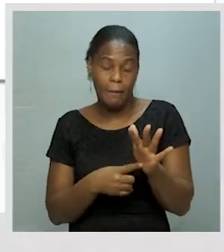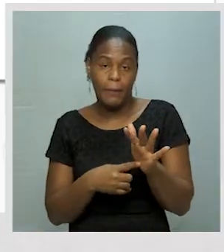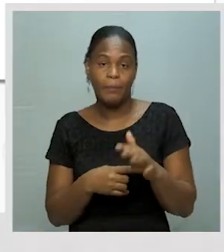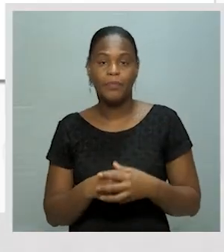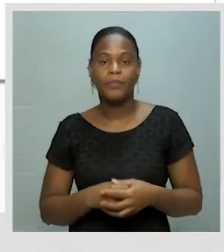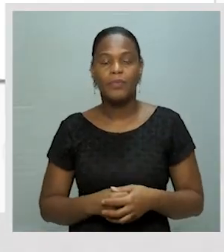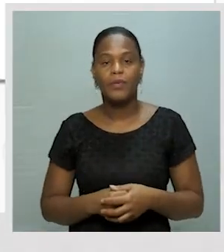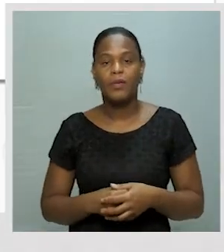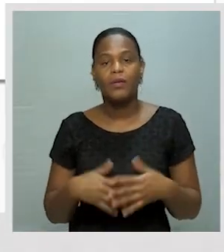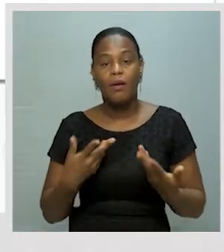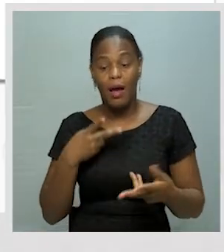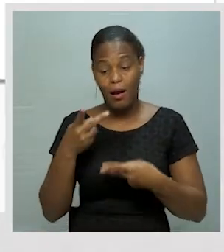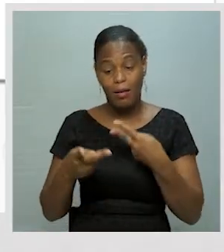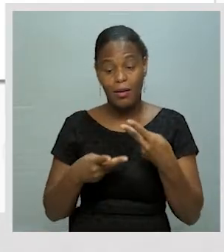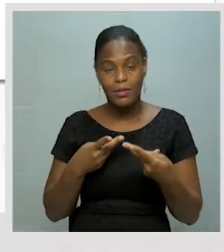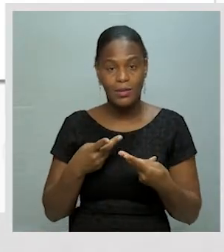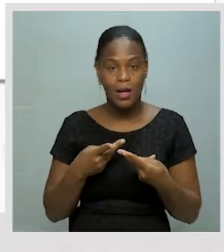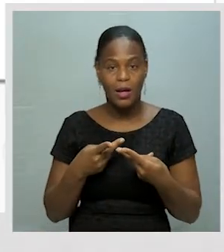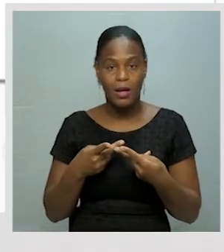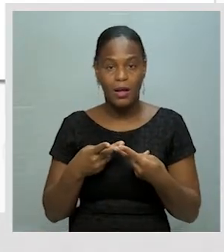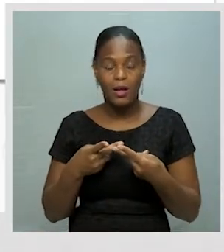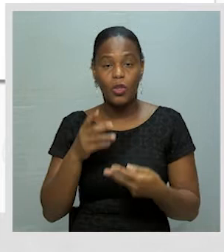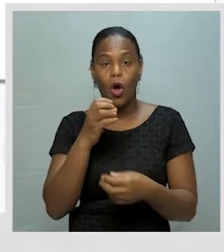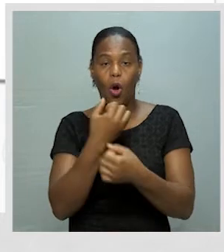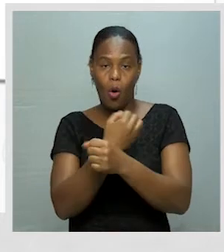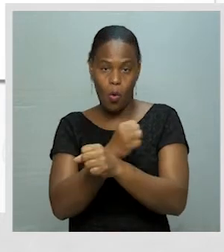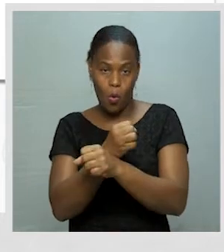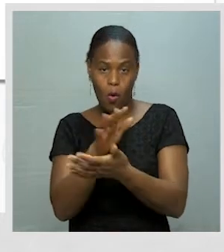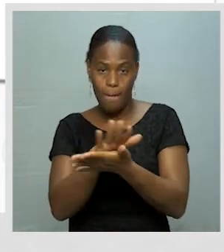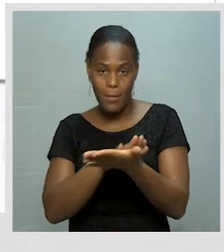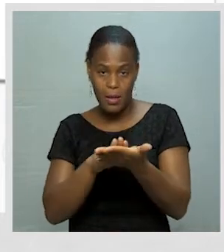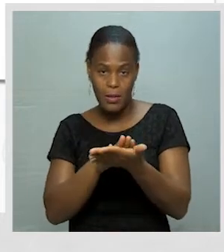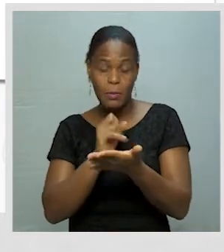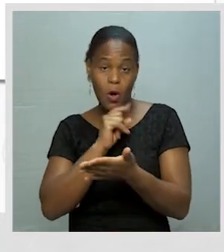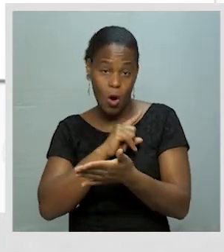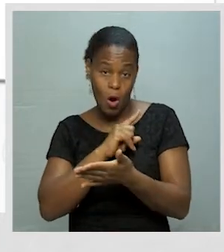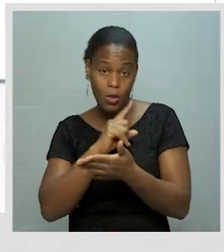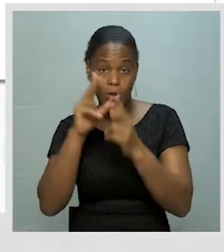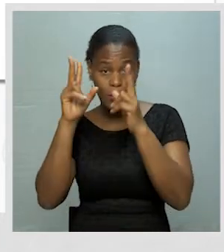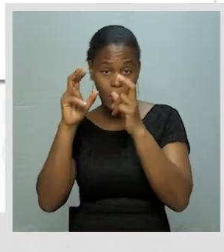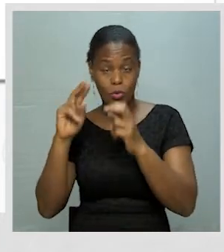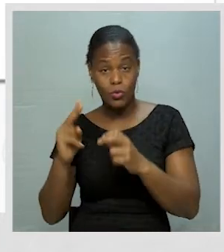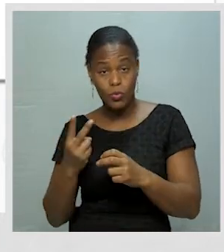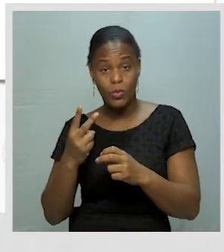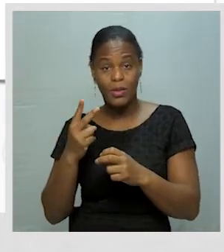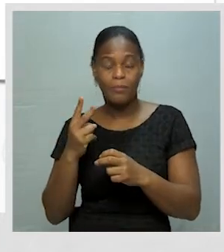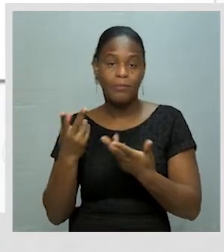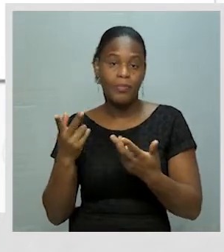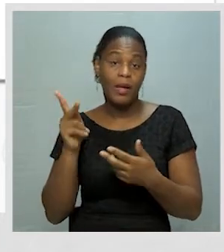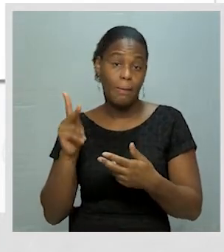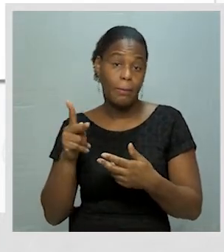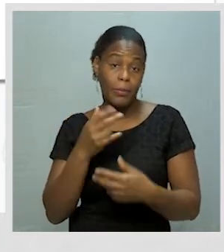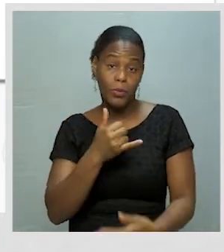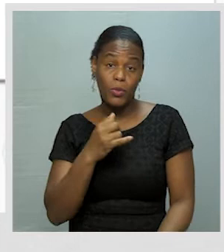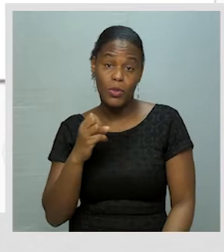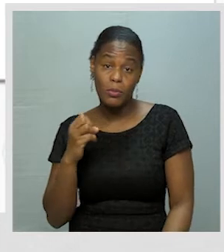a rotação do osso sobre a base, pode-se, segundo Kaplan, 2011, descobrir até que